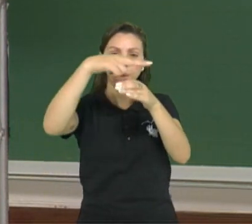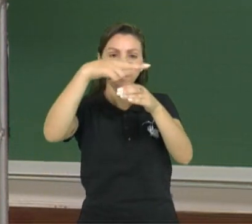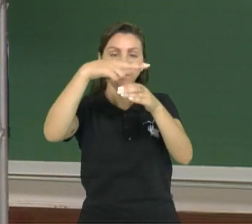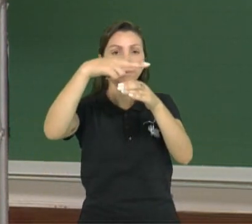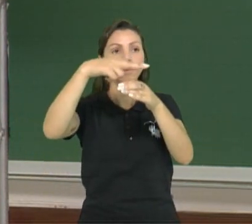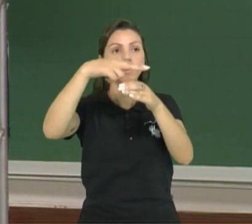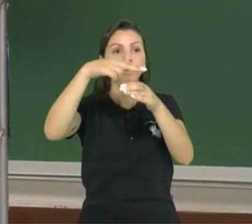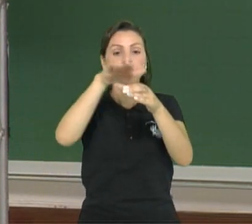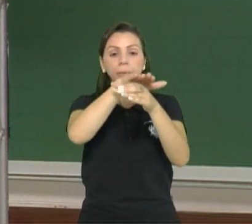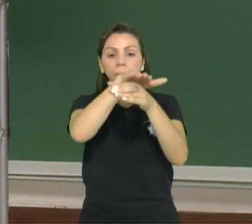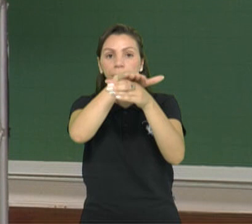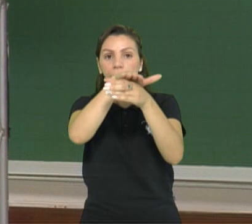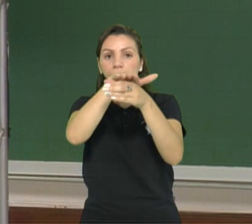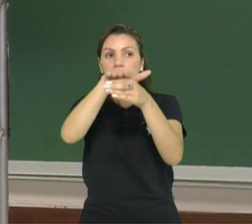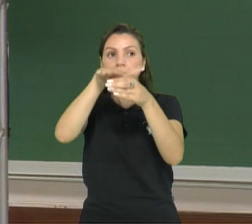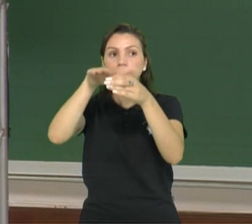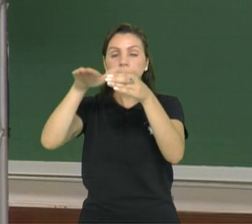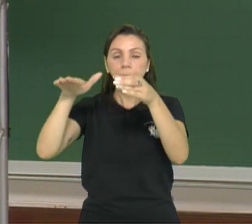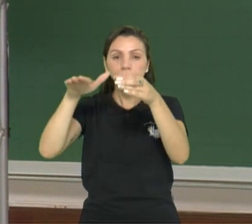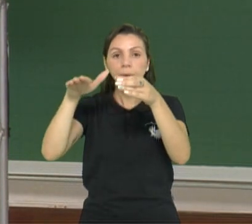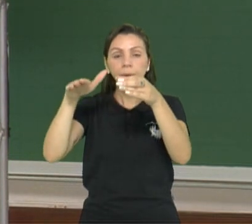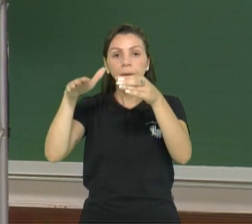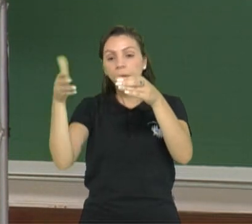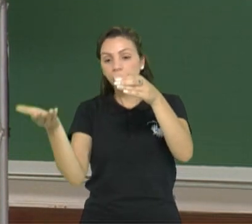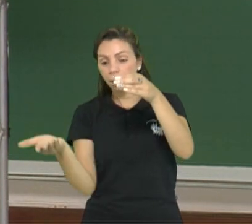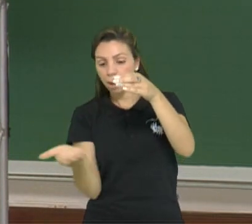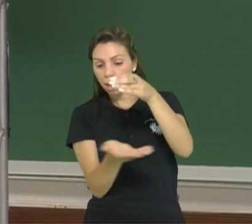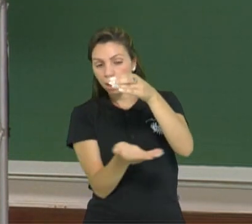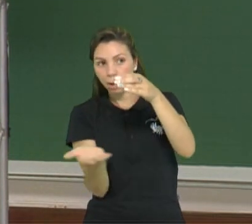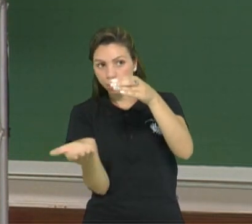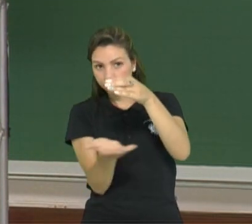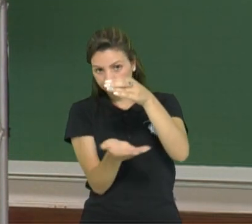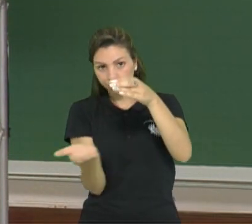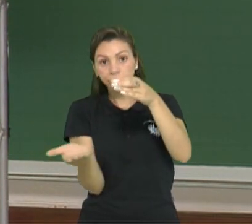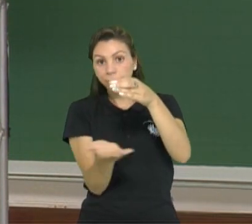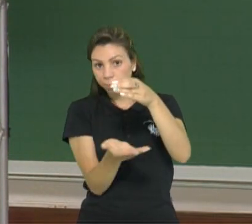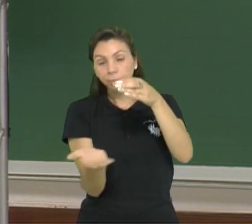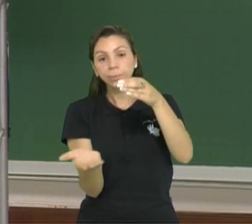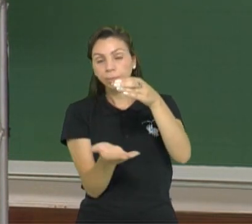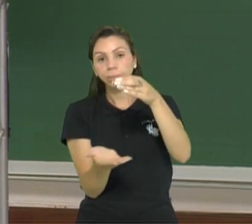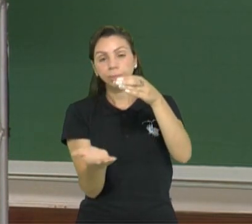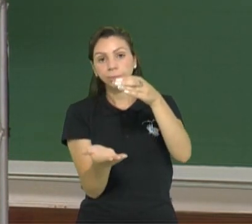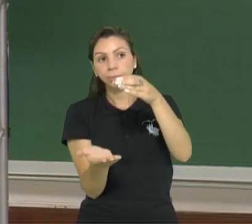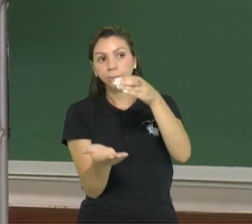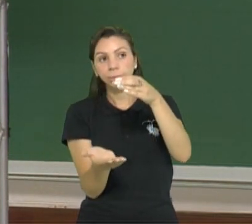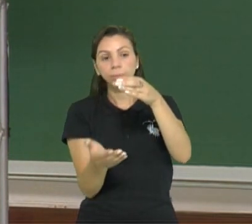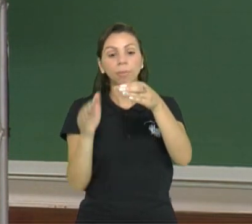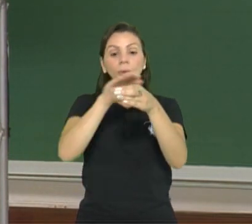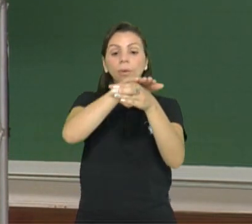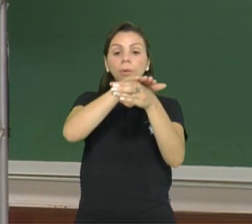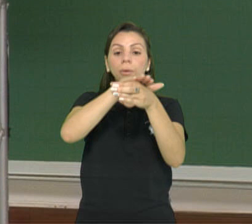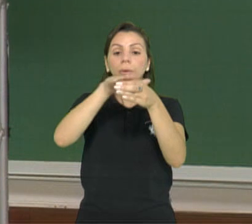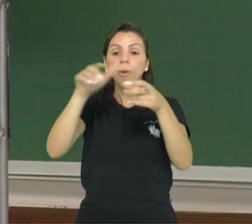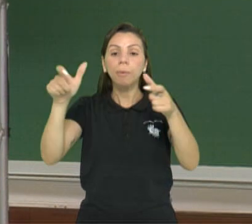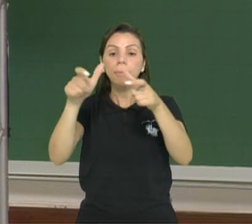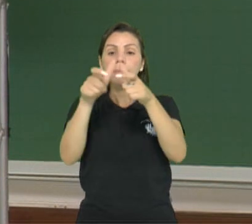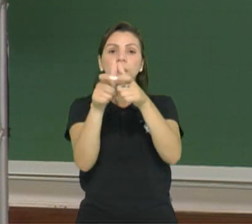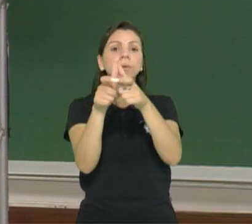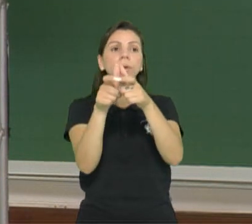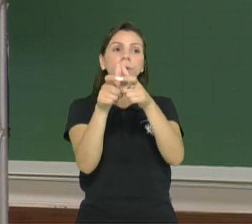seja, um plano que vai ser paralelo ao plano da base maior e vai formar uma base